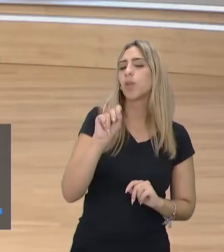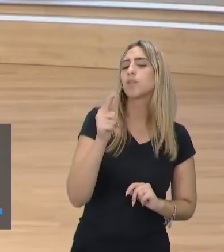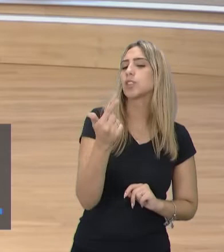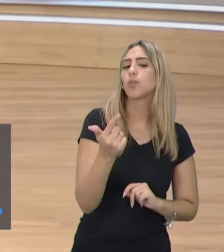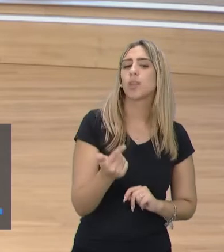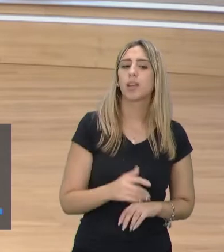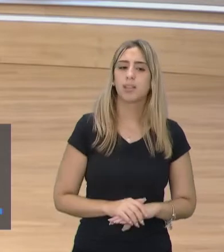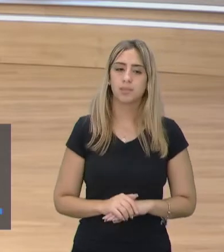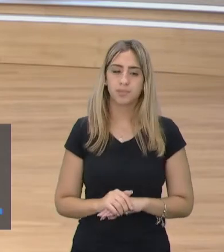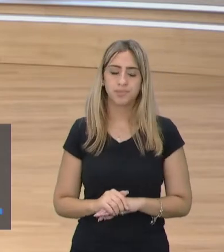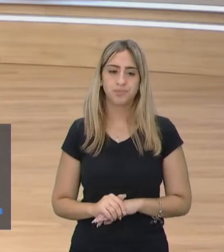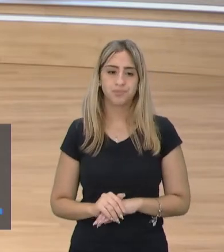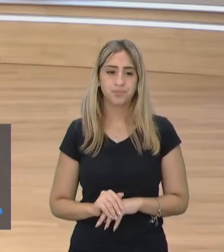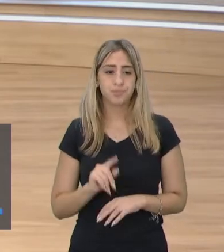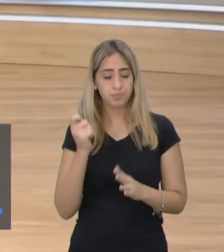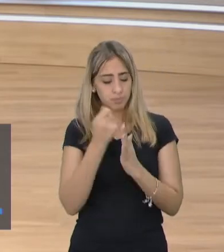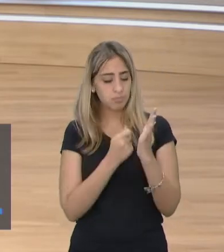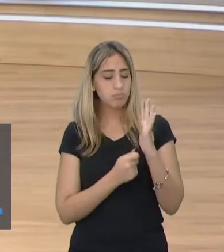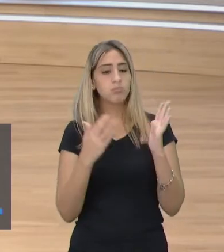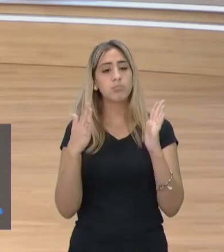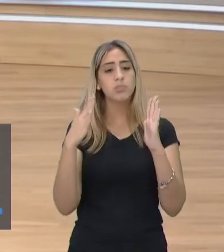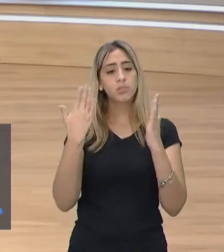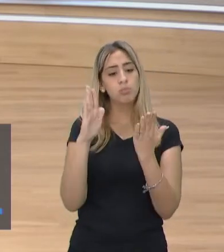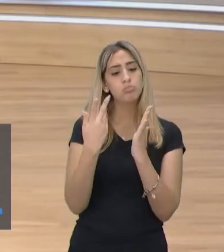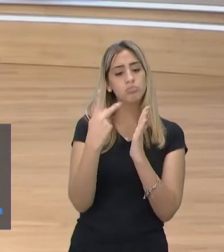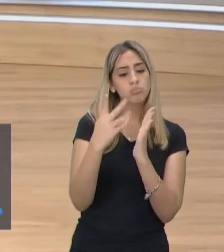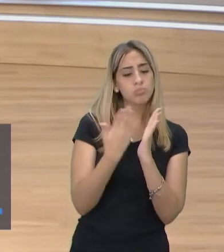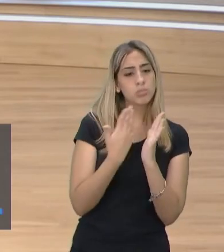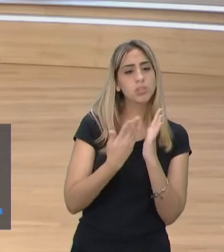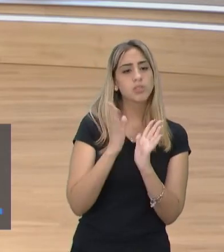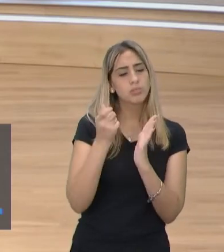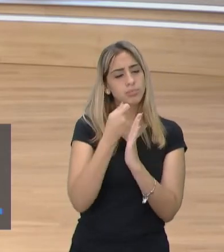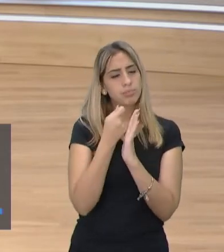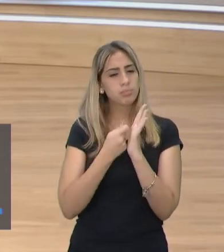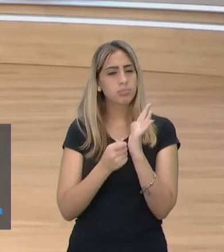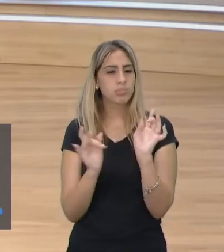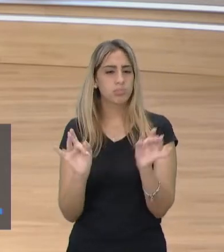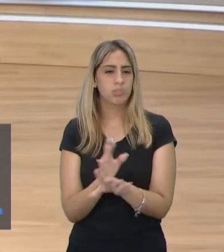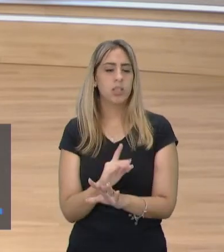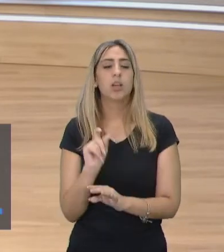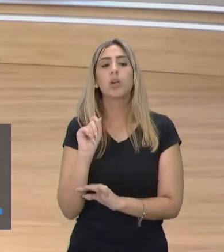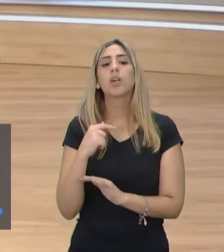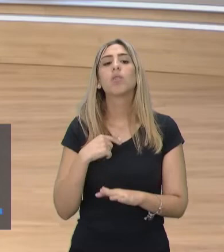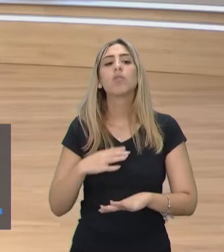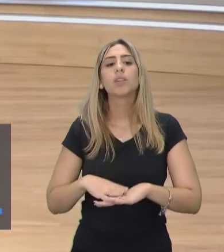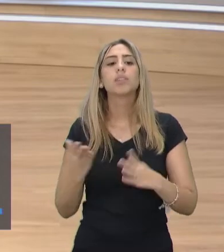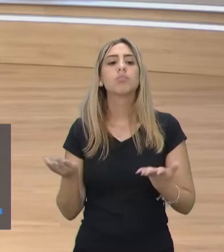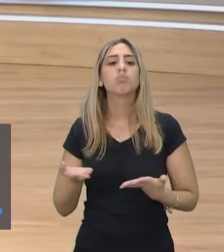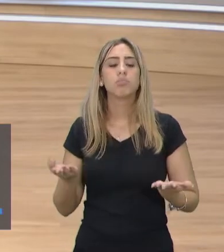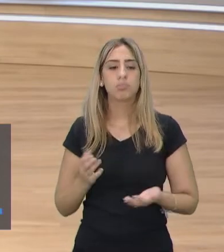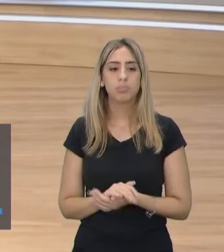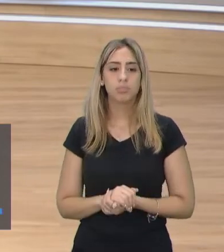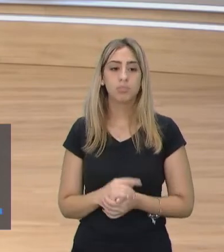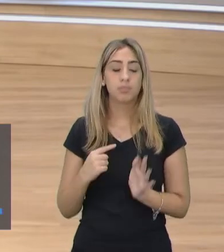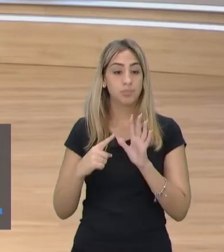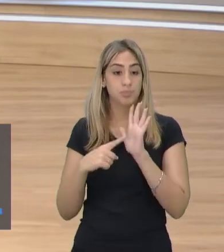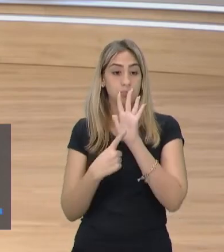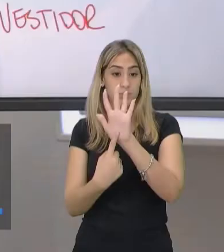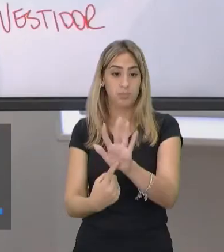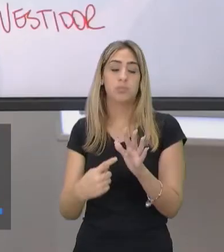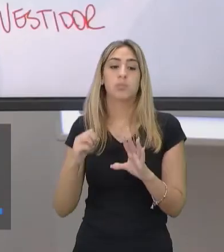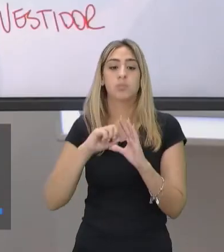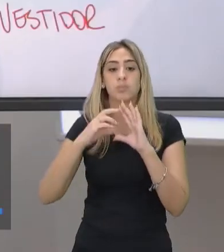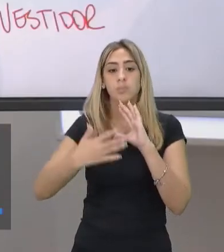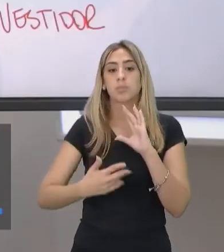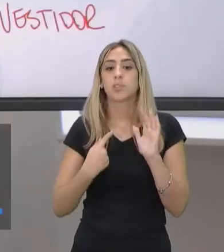tem também. Então anote no seu caderno também e já vai escrevendo aí. E agora, gente, o que eu vou fazer? Agora eu vou mostrar características, né,